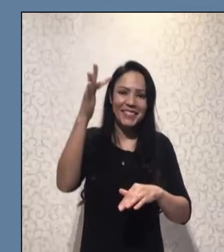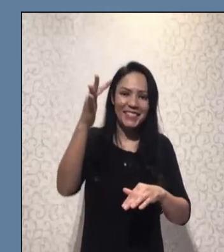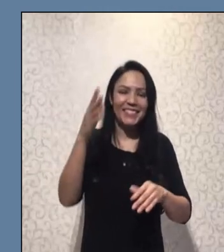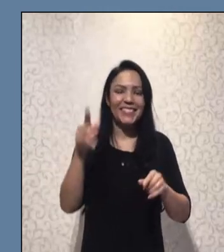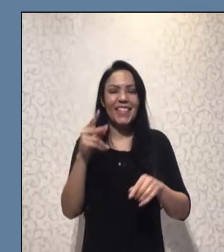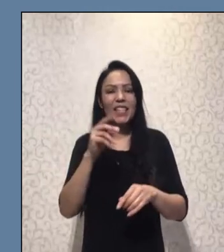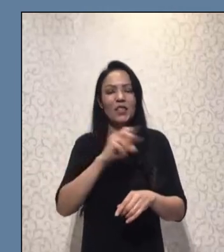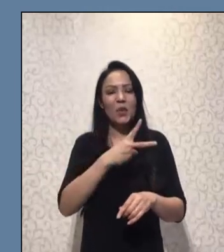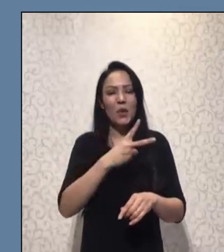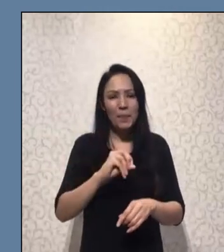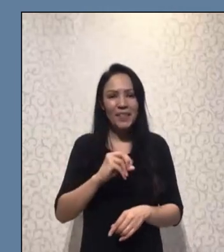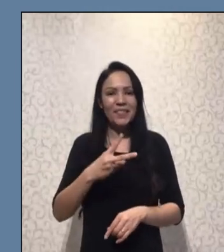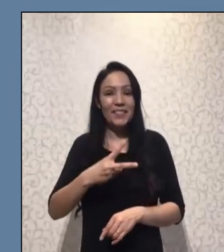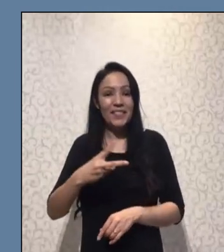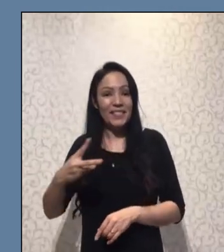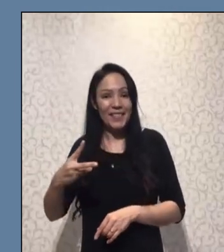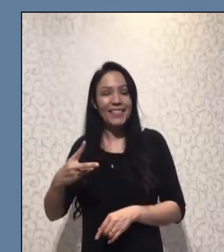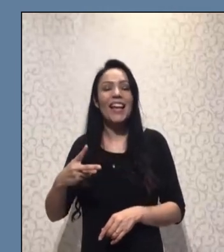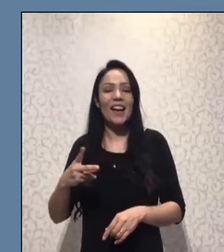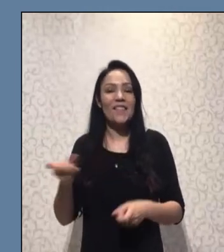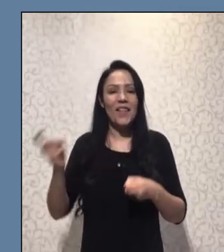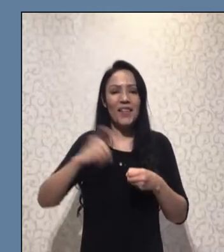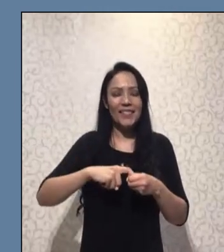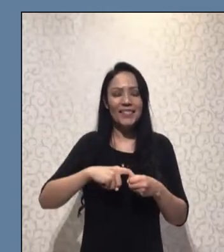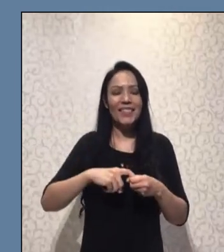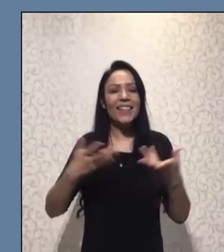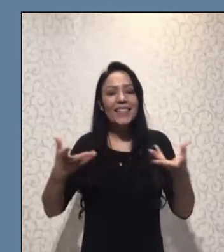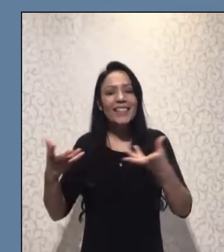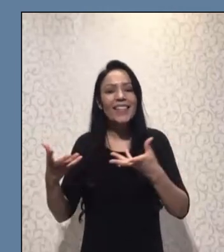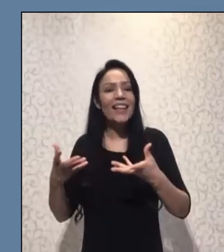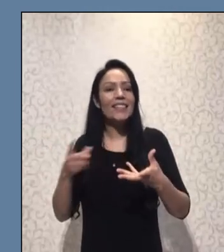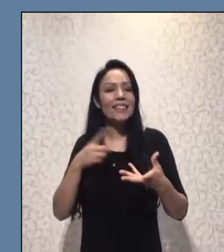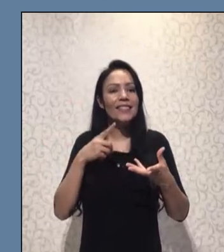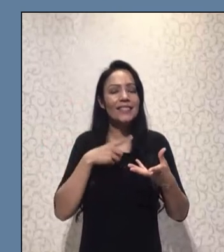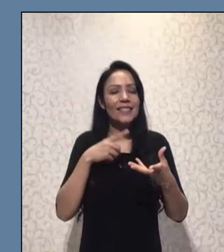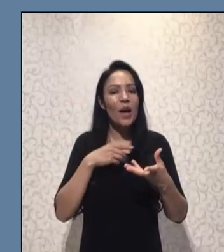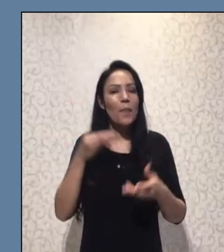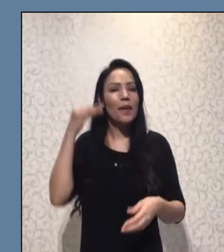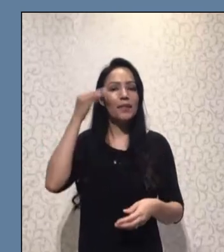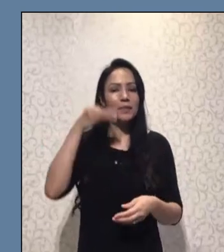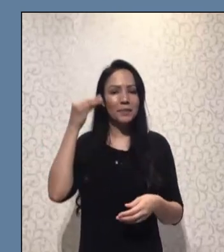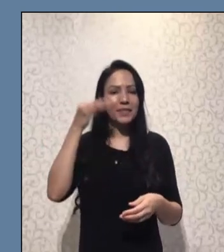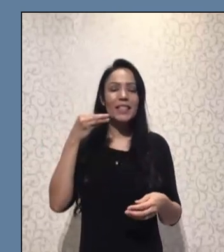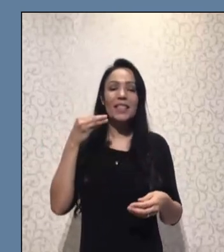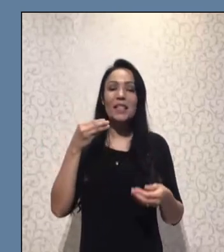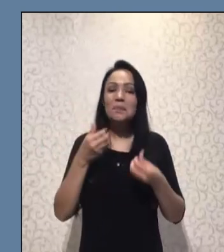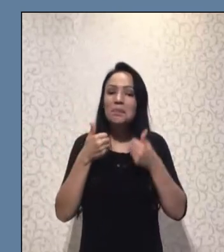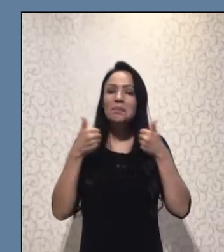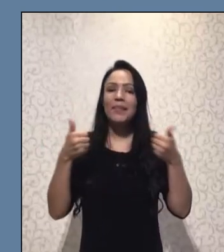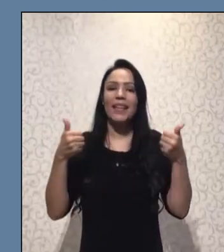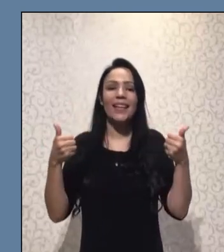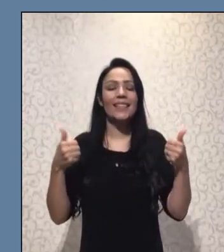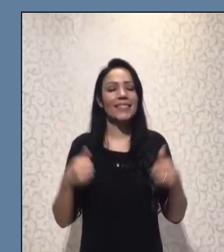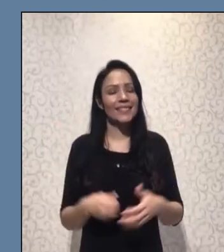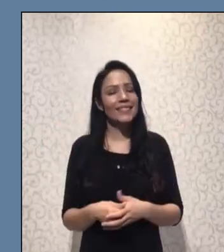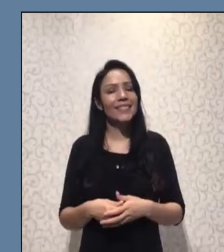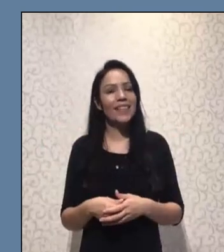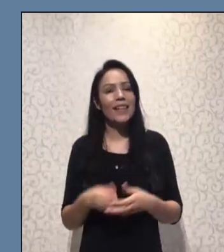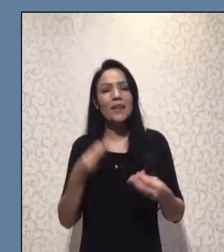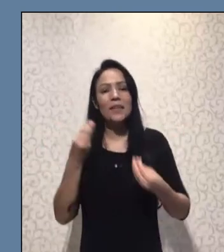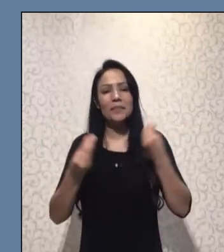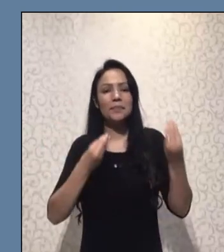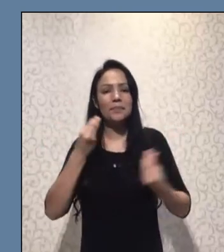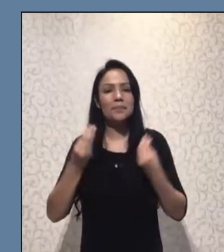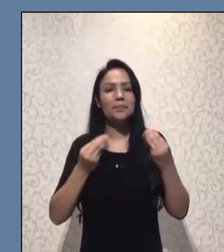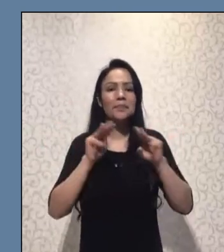de escolares, tem, acho que, uma experiência também muito frutífera nesse sentido, né, de como o museu